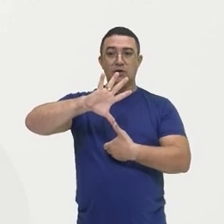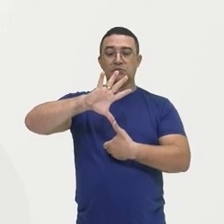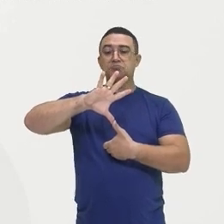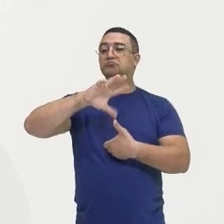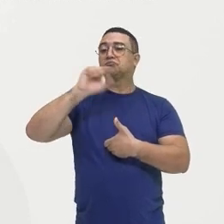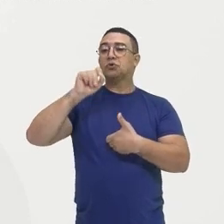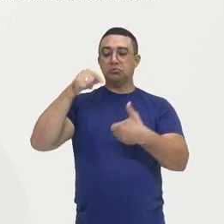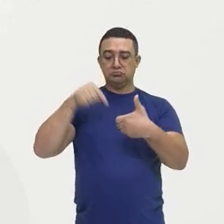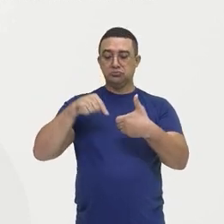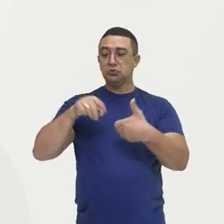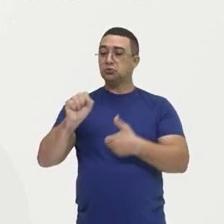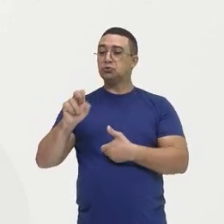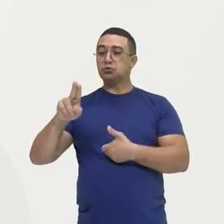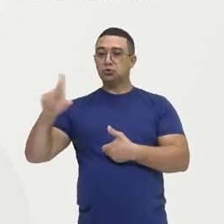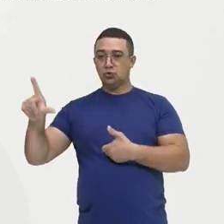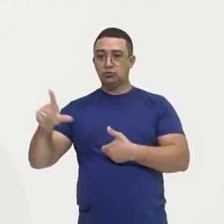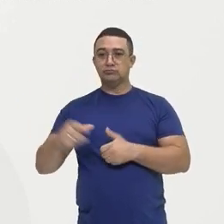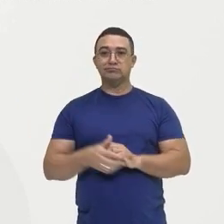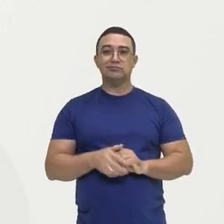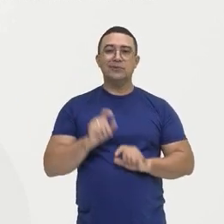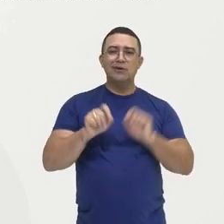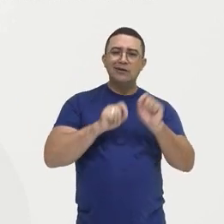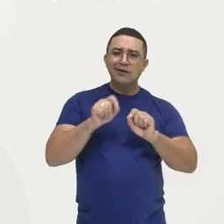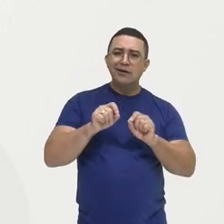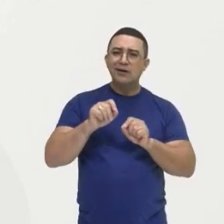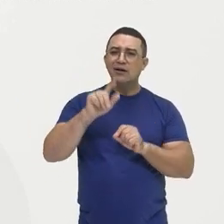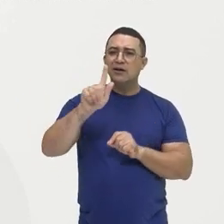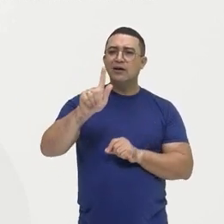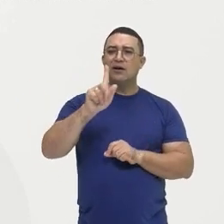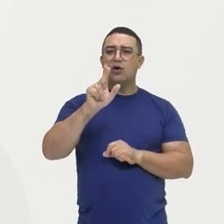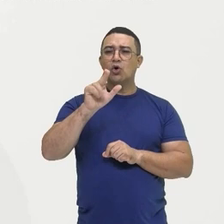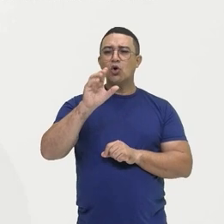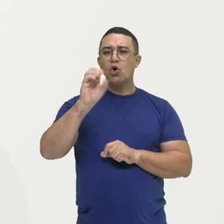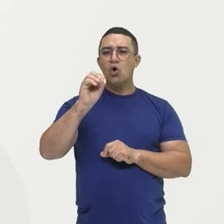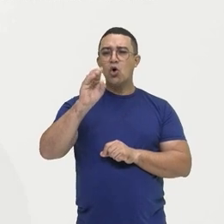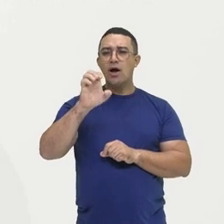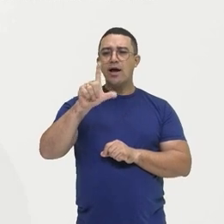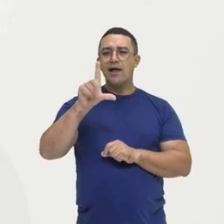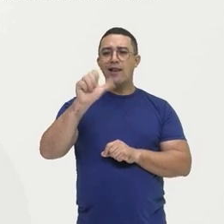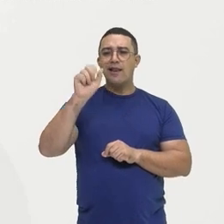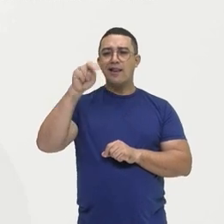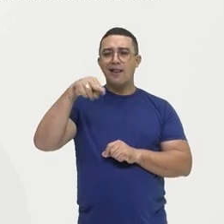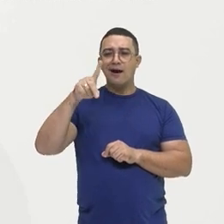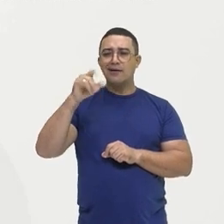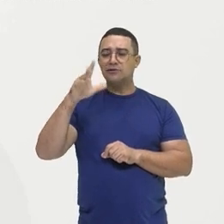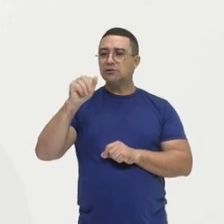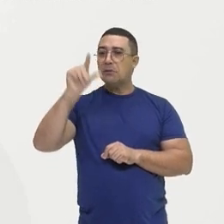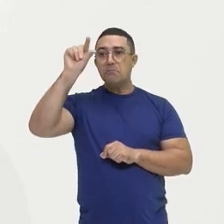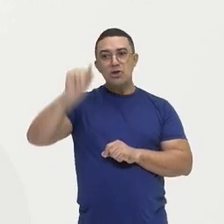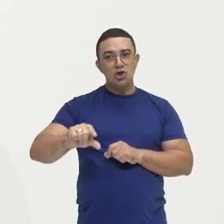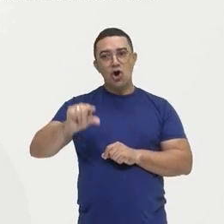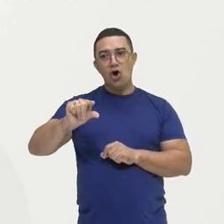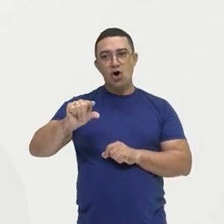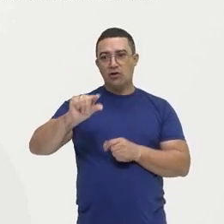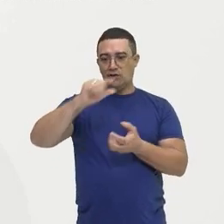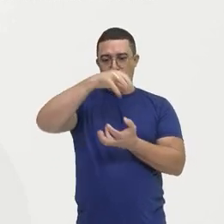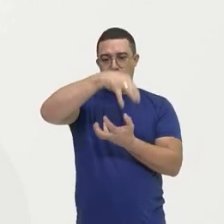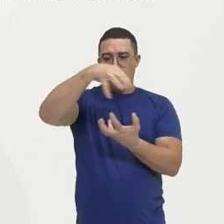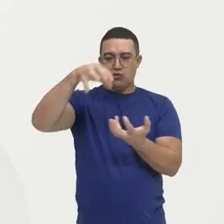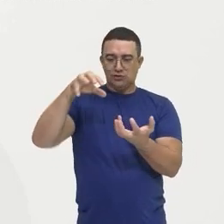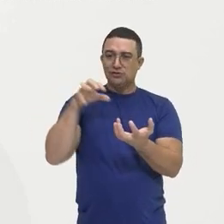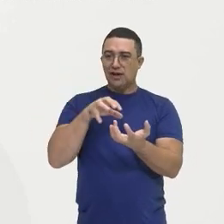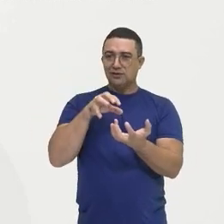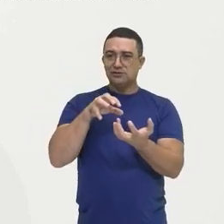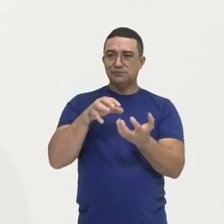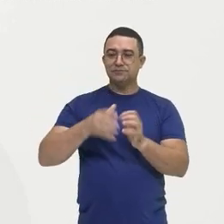a Groenlândia é bem menor que esse continente. Mas nesse tipo de projeção, a gente já tem aí essa